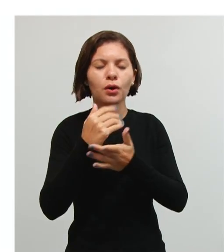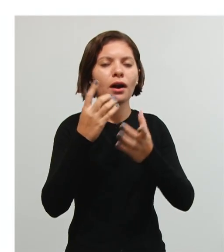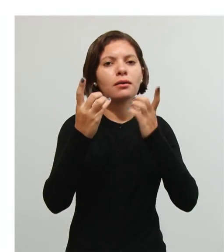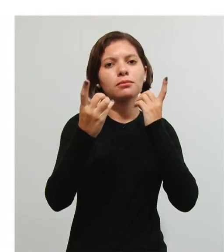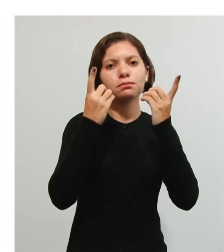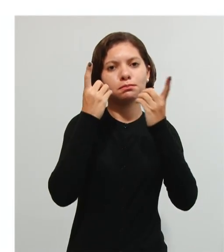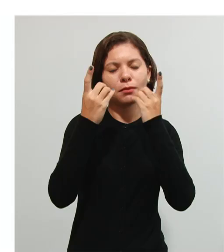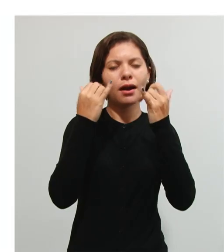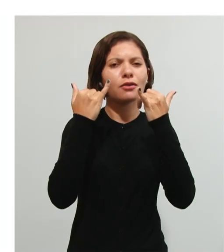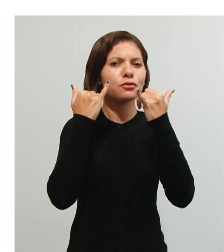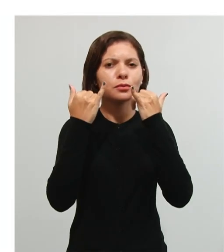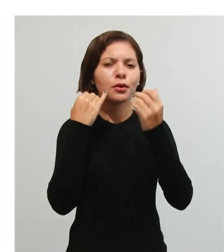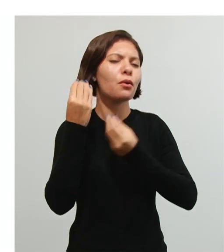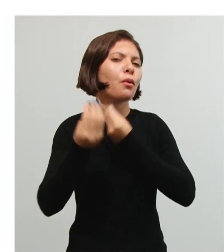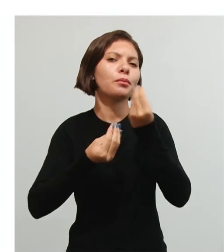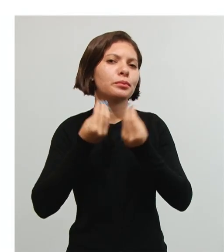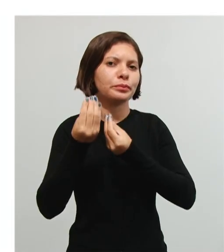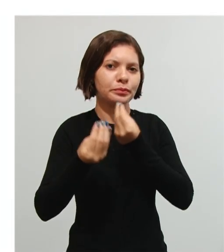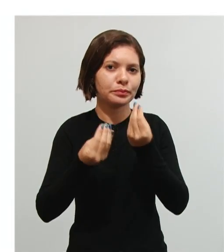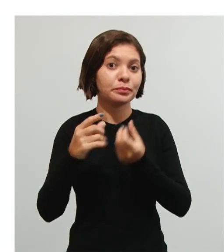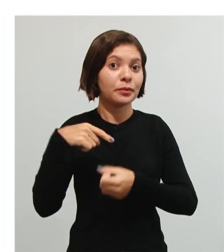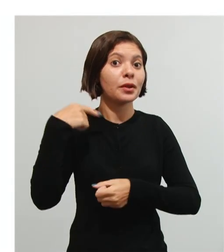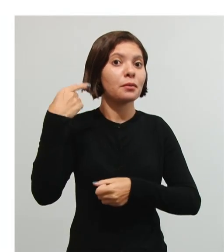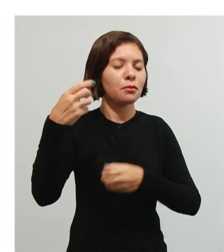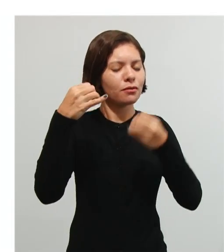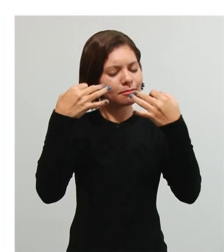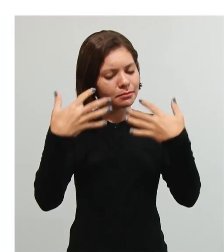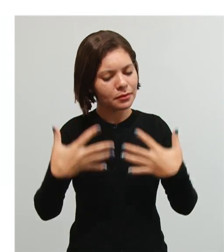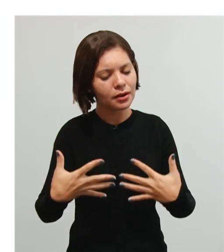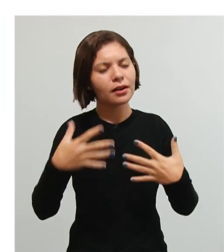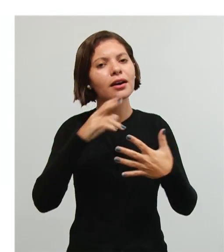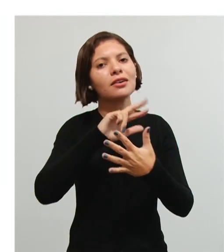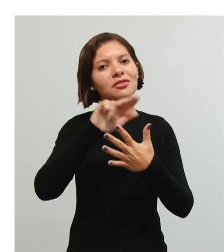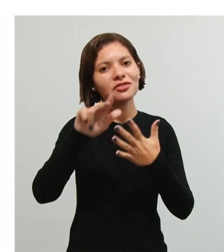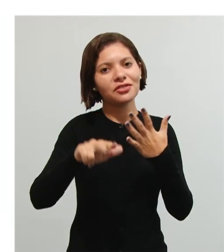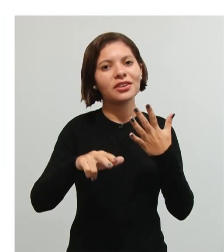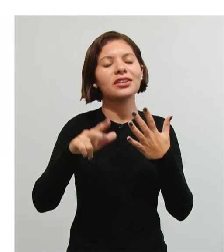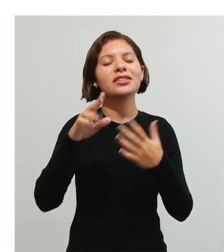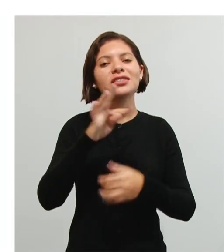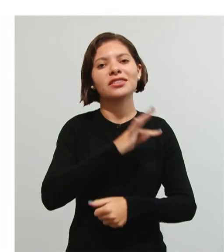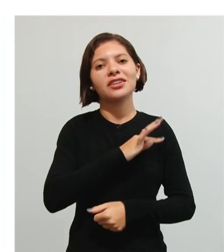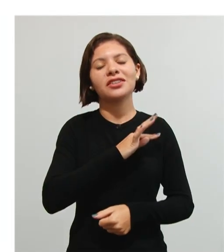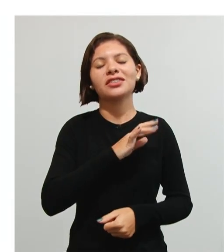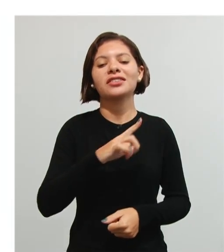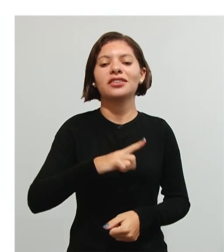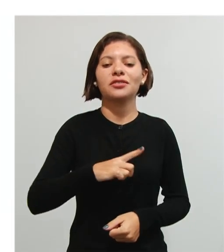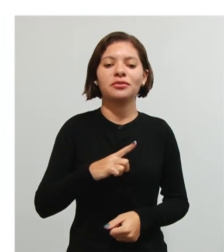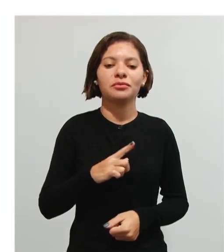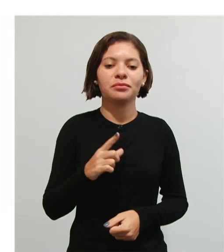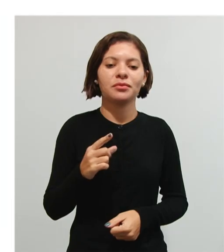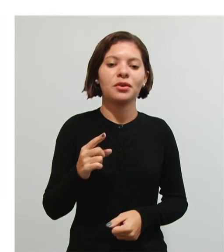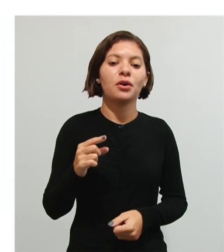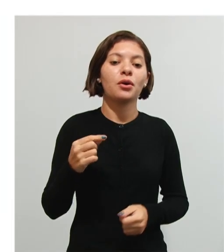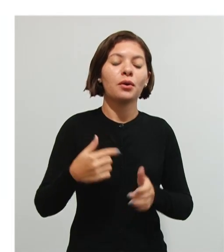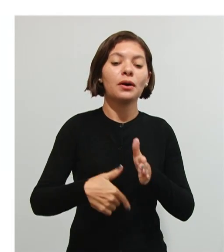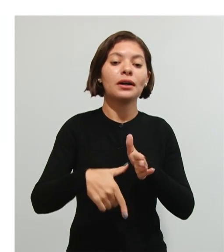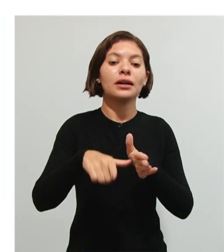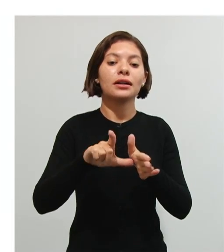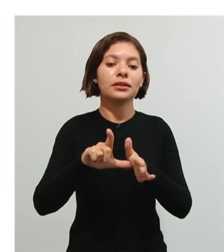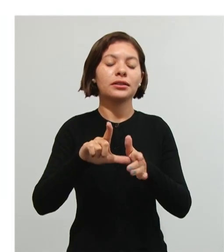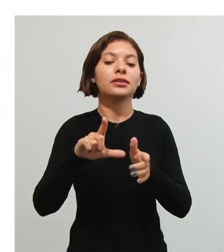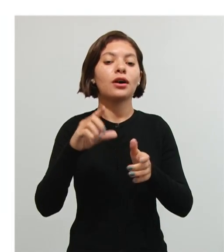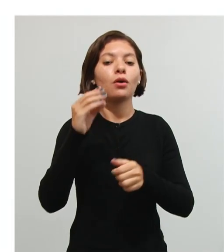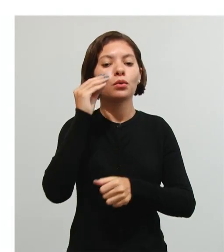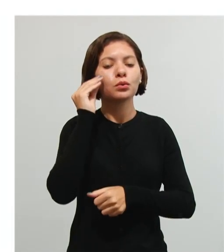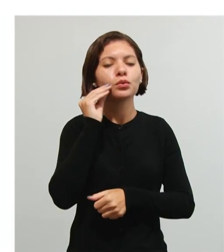Como a gente vai coletar esses dados? A gente vai ver mais adiante, tem várias técnicas de coleta de dados. vai fazer um pré-teste desses instrumentos